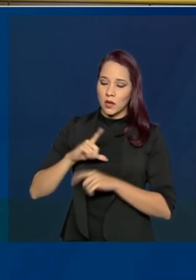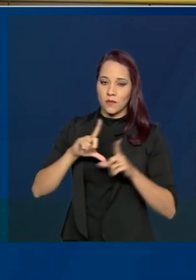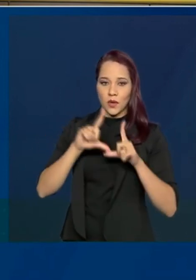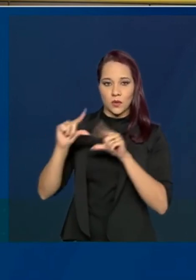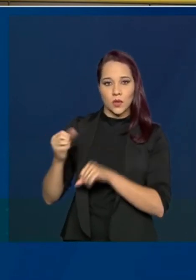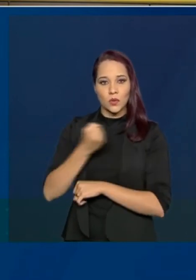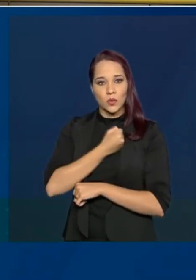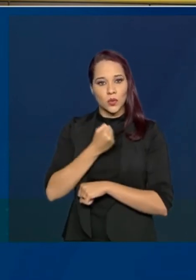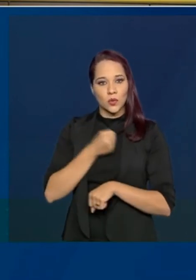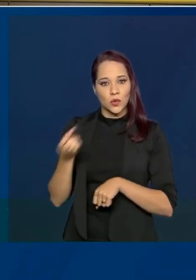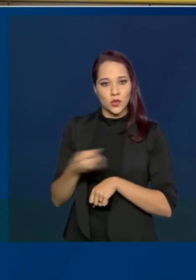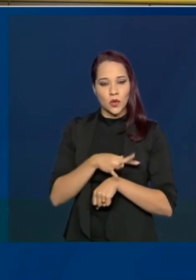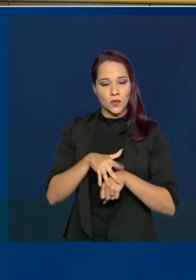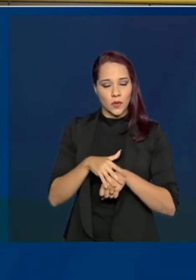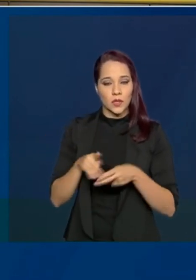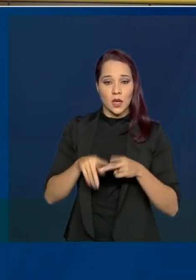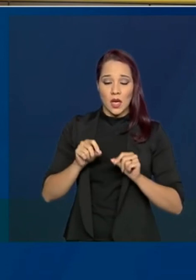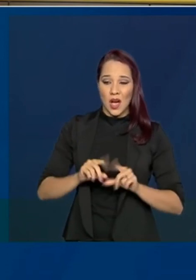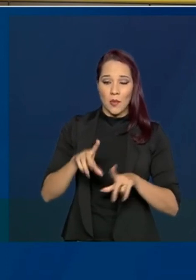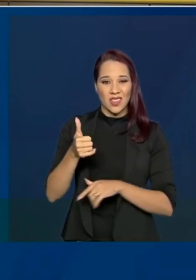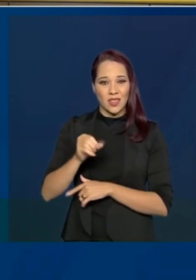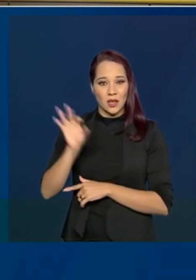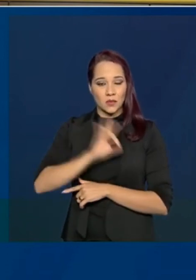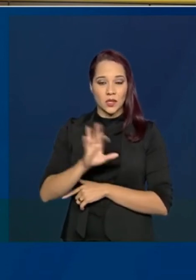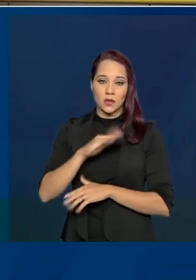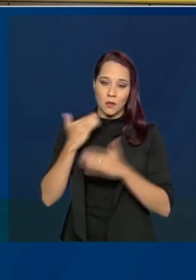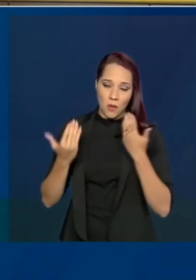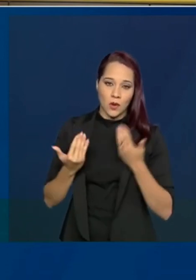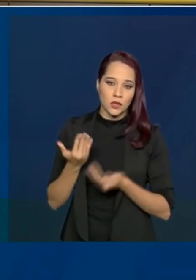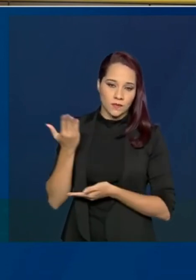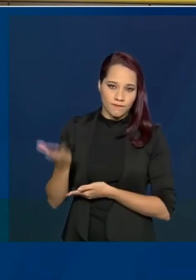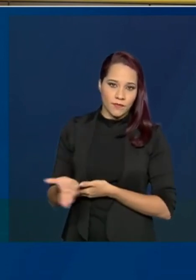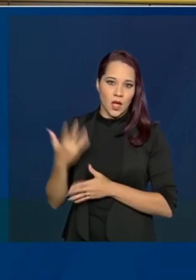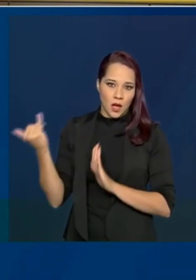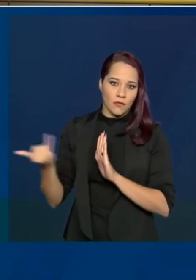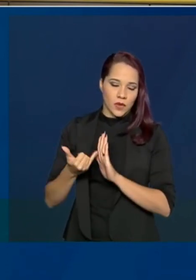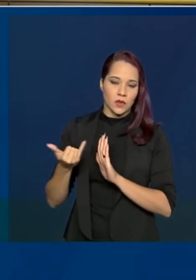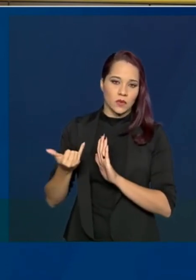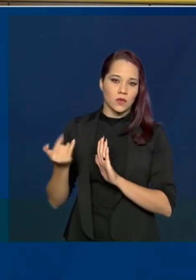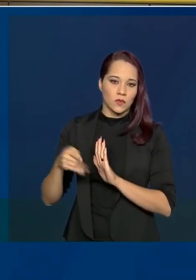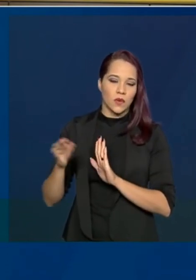de casos, um aumento de 10% em relação aos óbitos. Boa parte desses registros foram